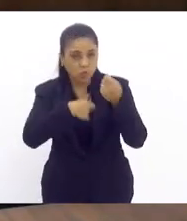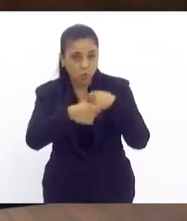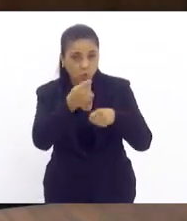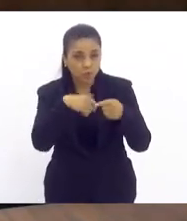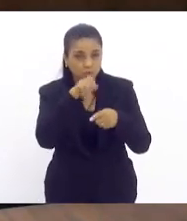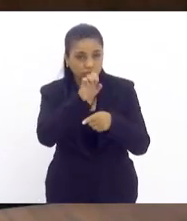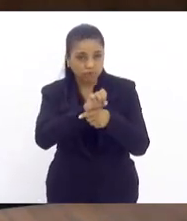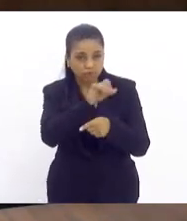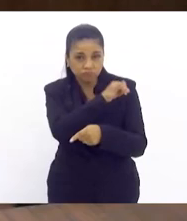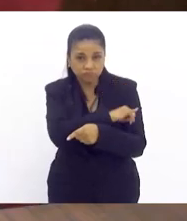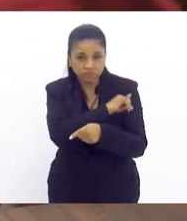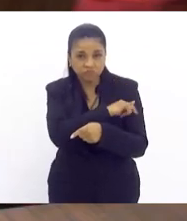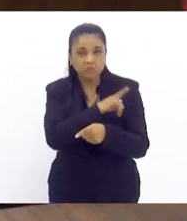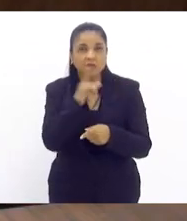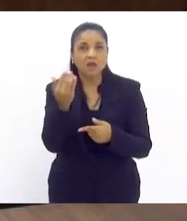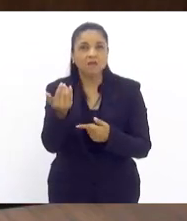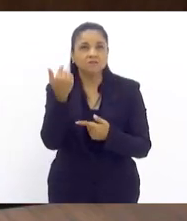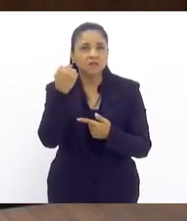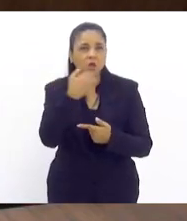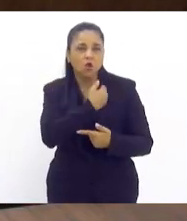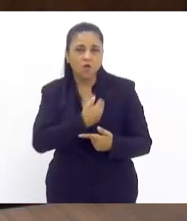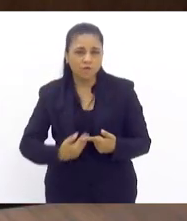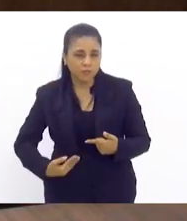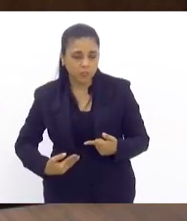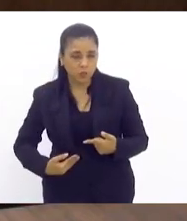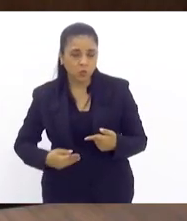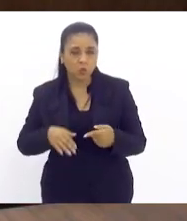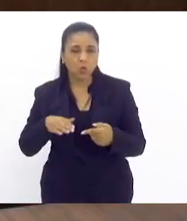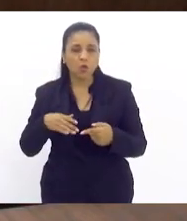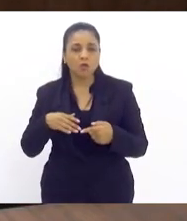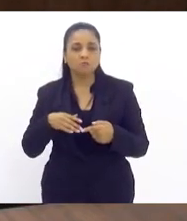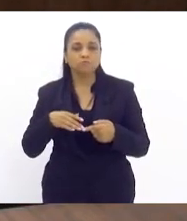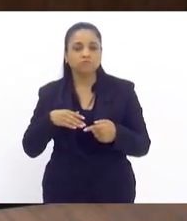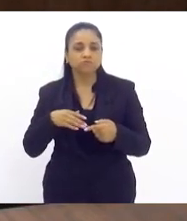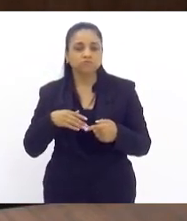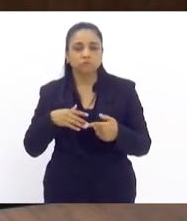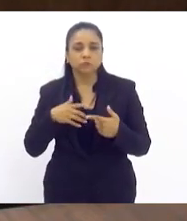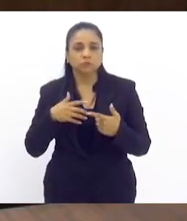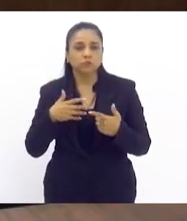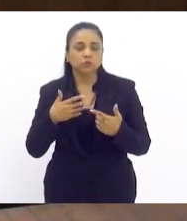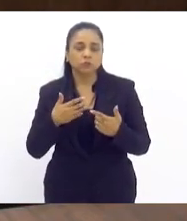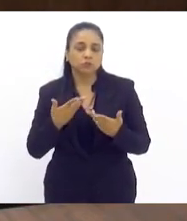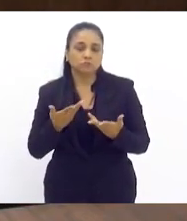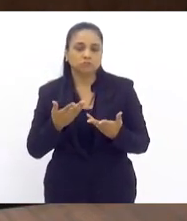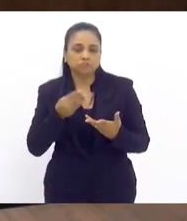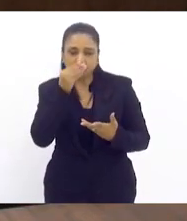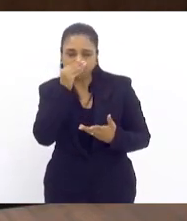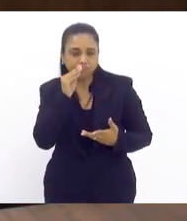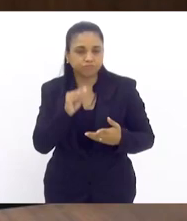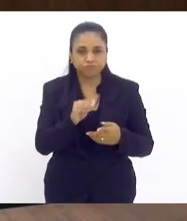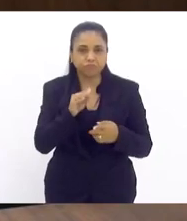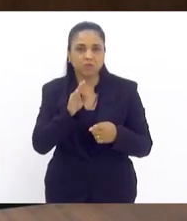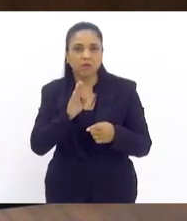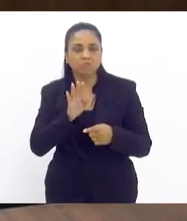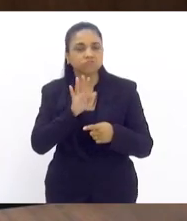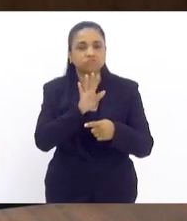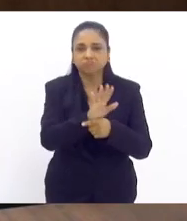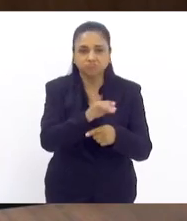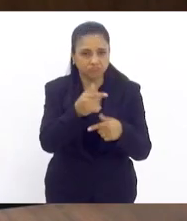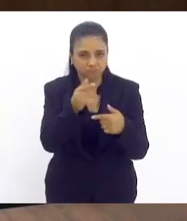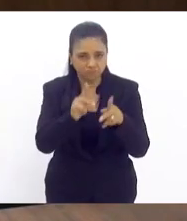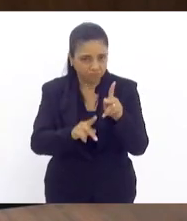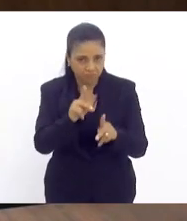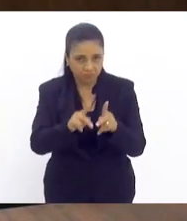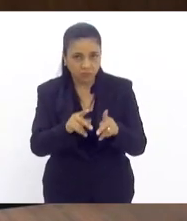nós tivemos um governador que, ao invés de atender a população, ele desviou o recurso público de